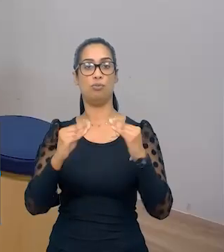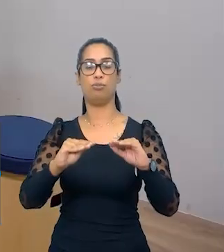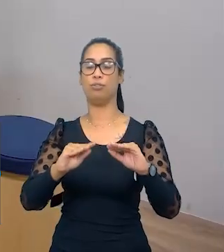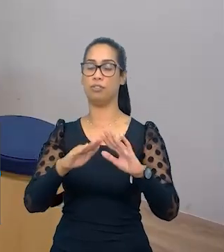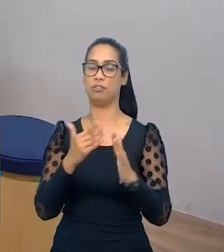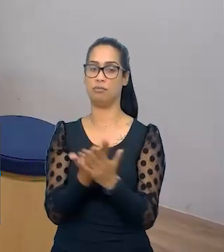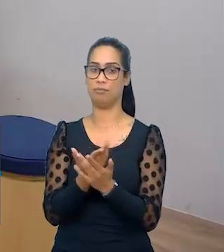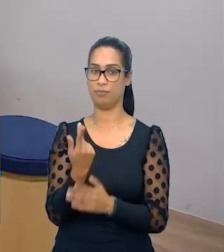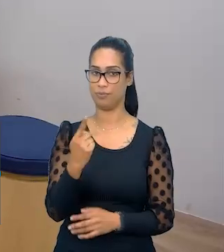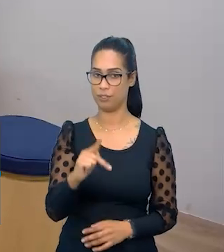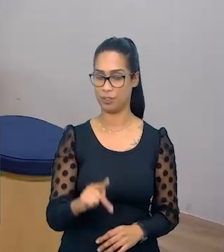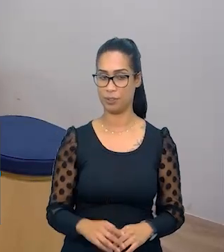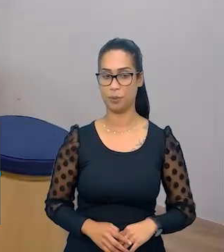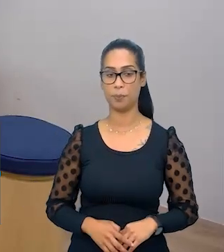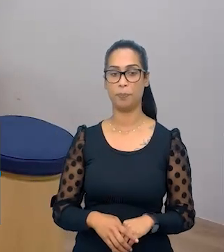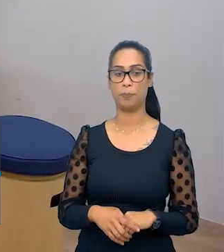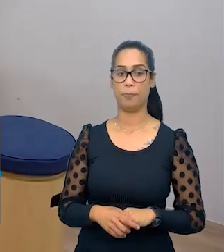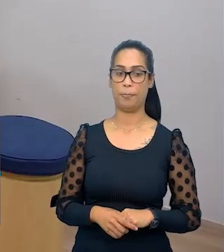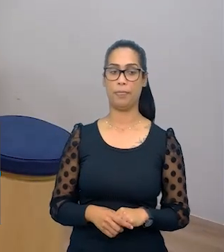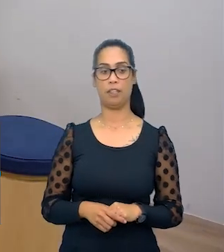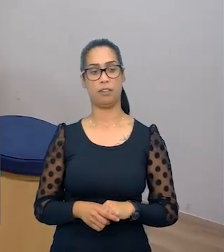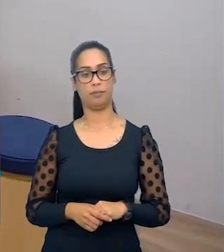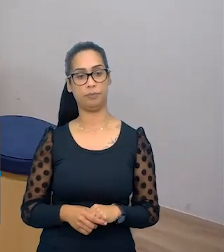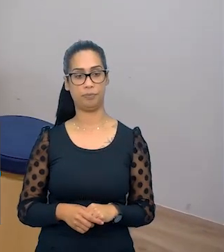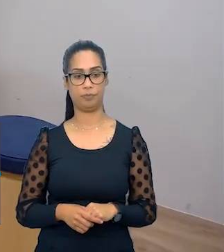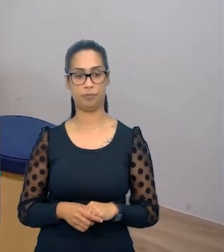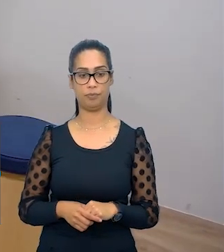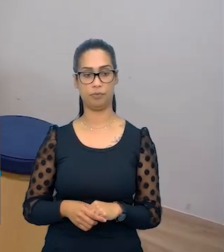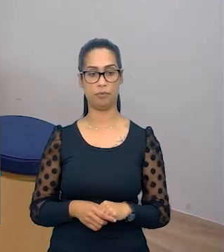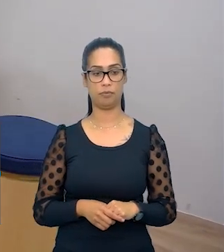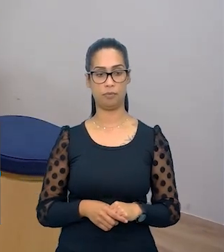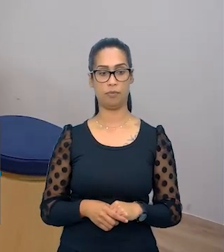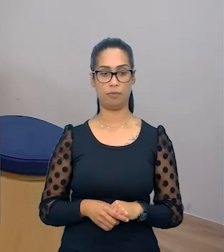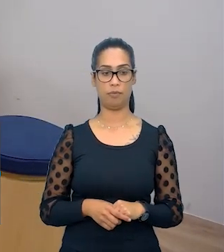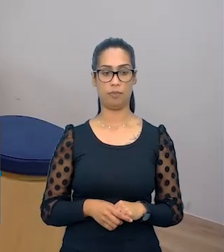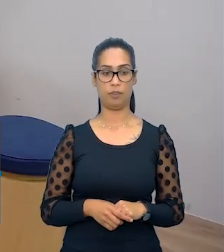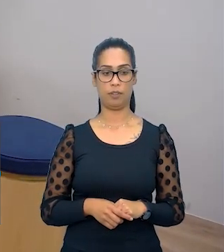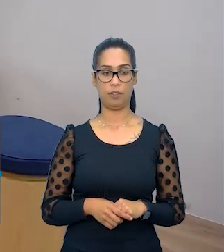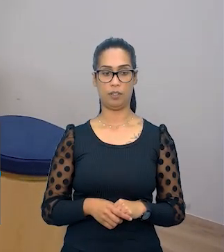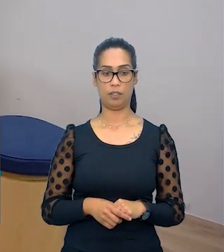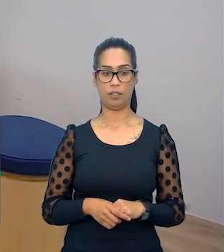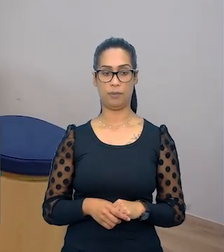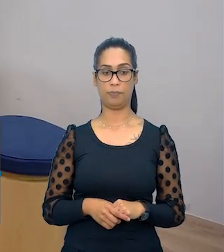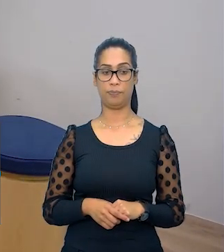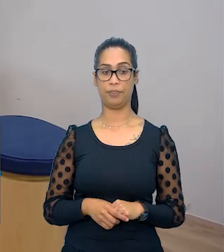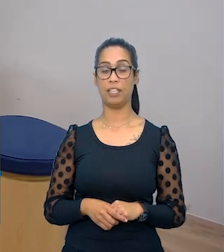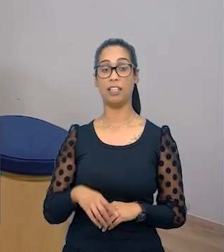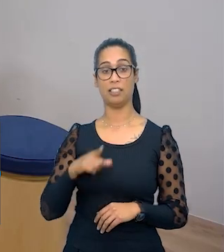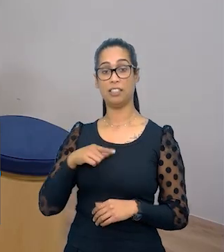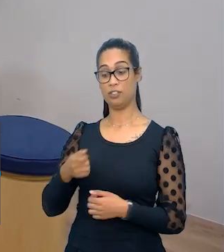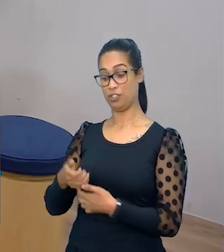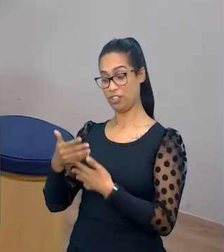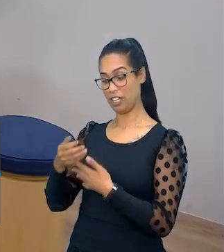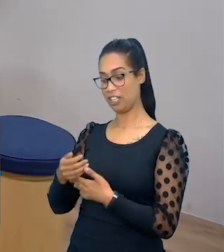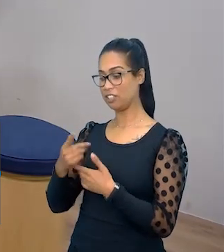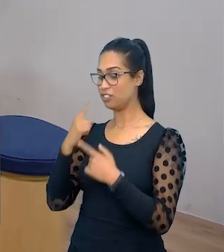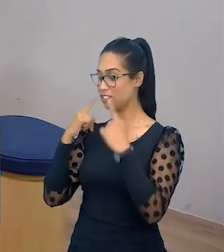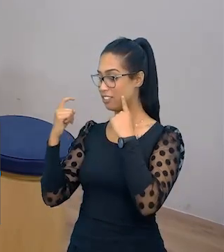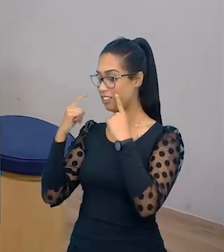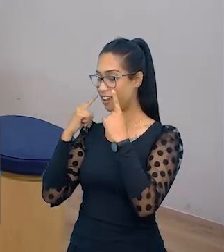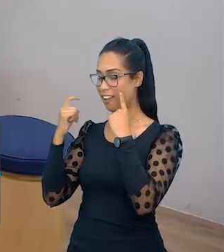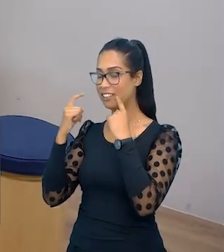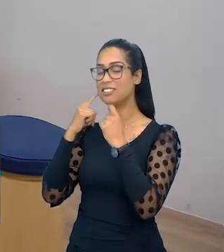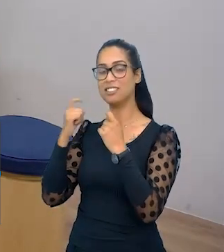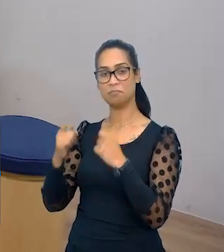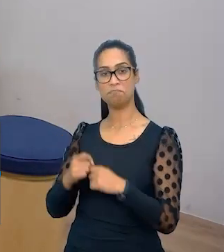E Ademir, aqui o professor Sérgio falou que no passado foi feito um jardim suspenso na escola. Interessante, Olha né? que legal. Muito